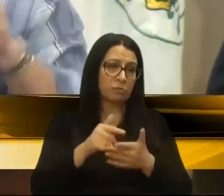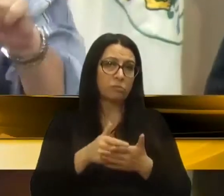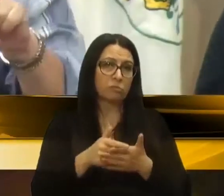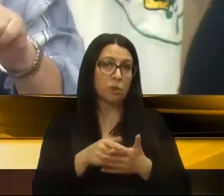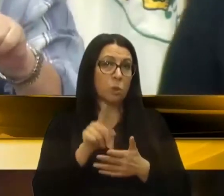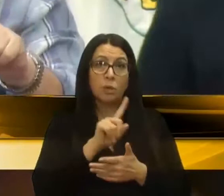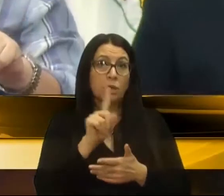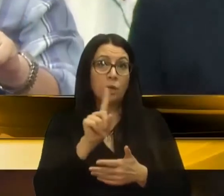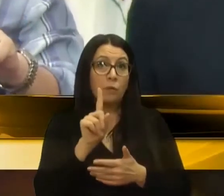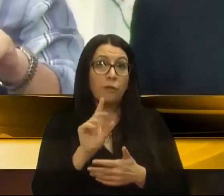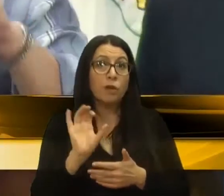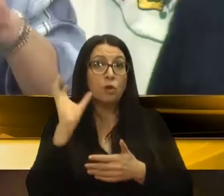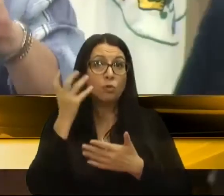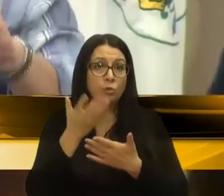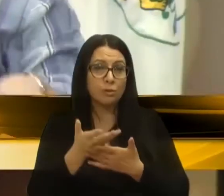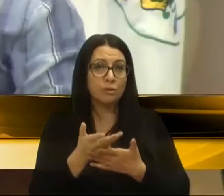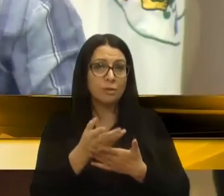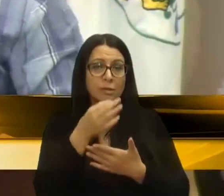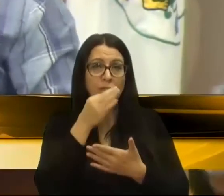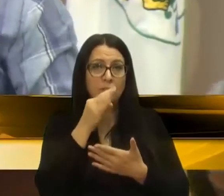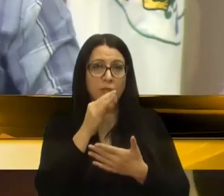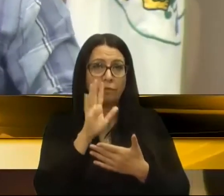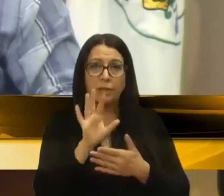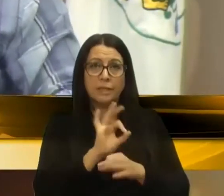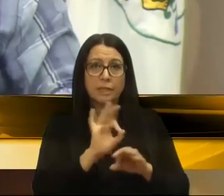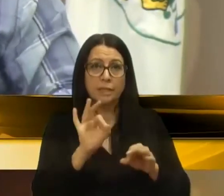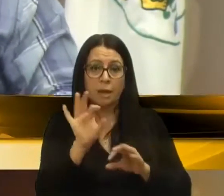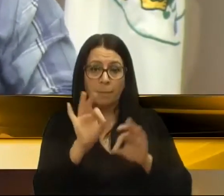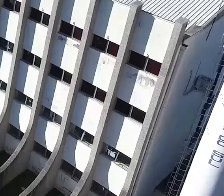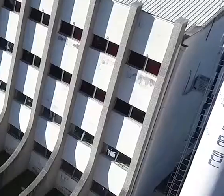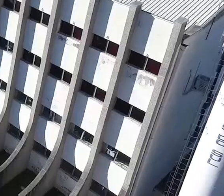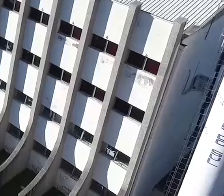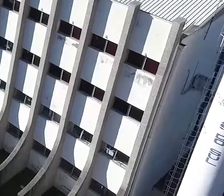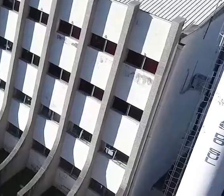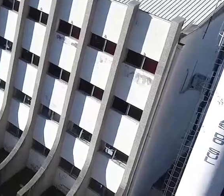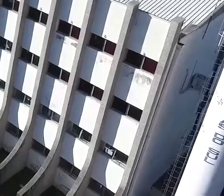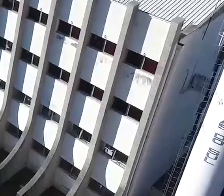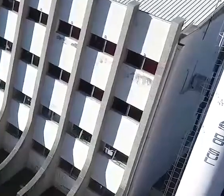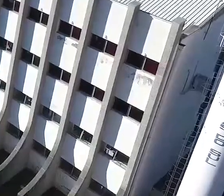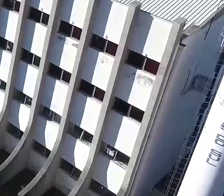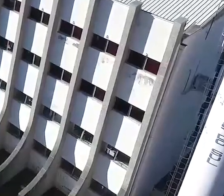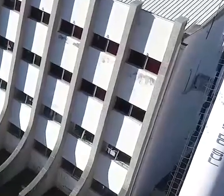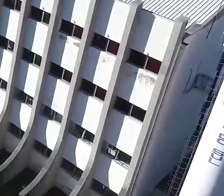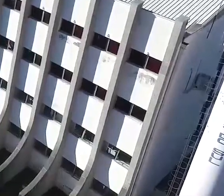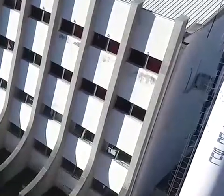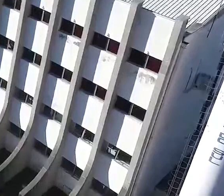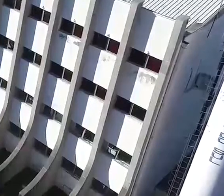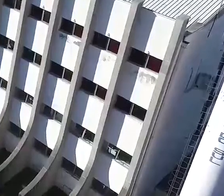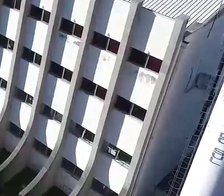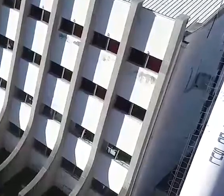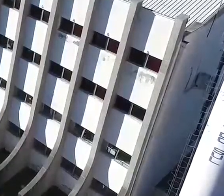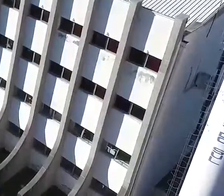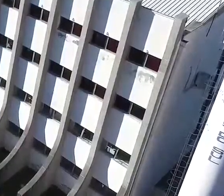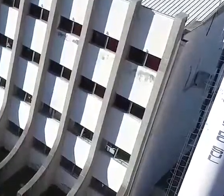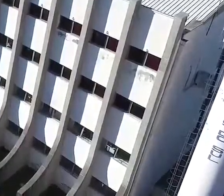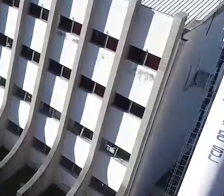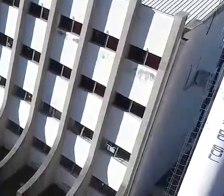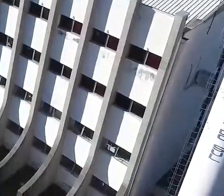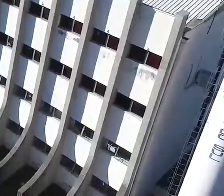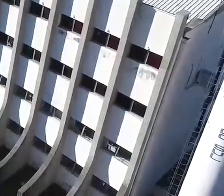O que não vai acontecer é Caxias ficar sem o seu plano diretor. Agora, a versão final do projeto de lei